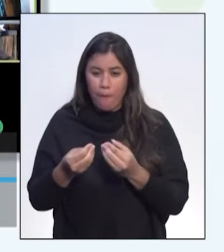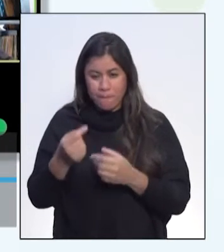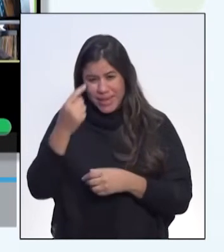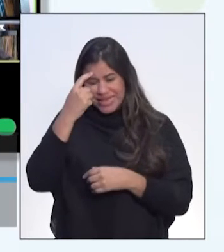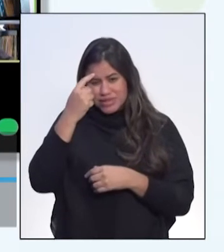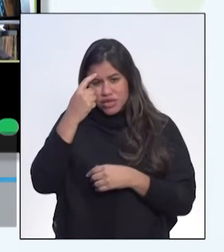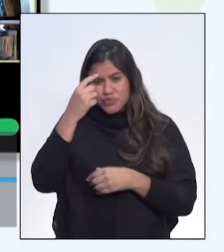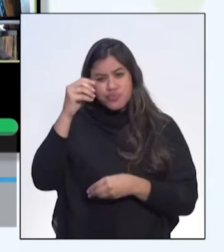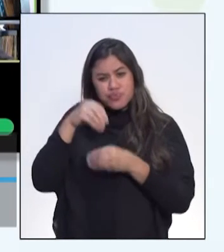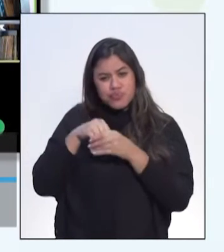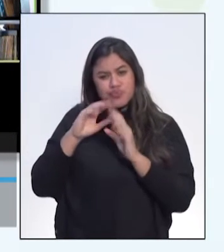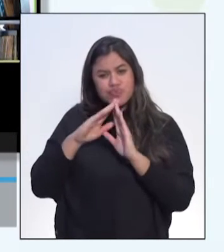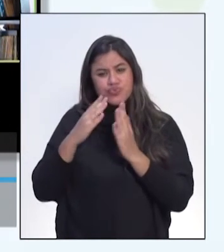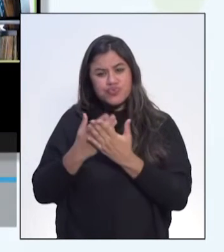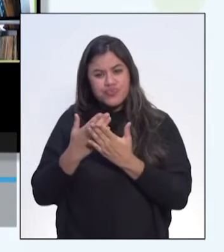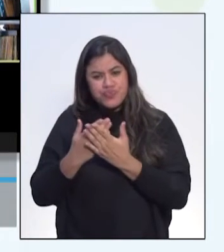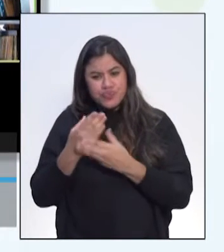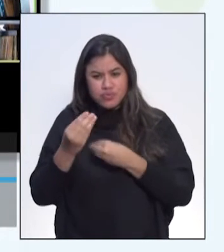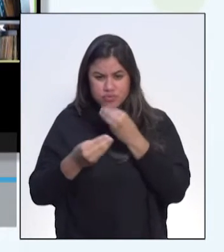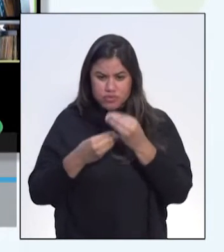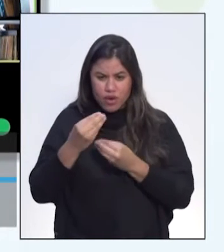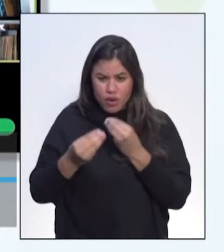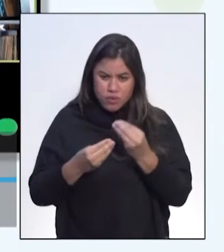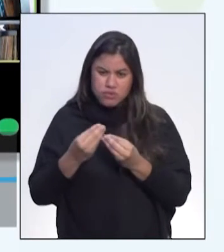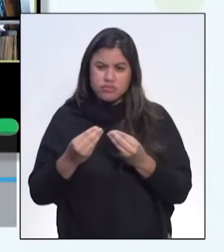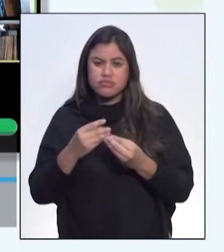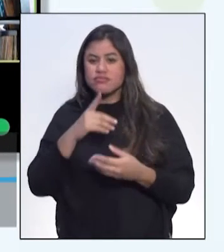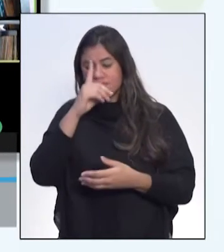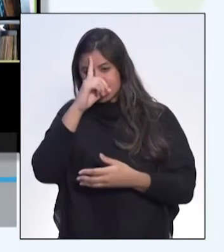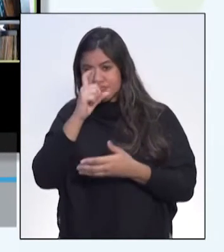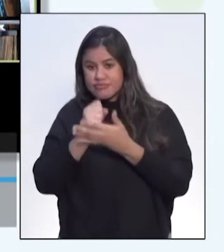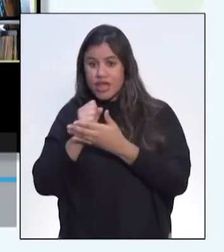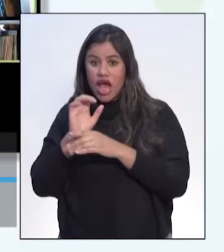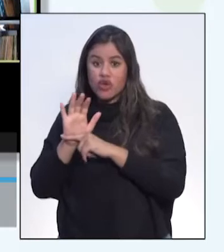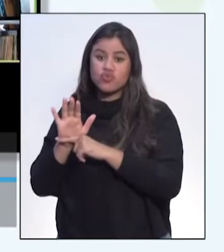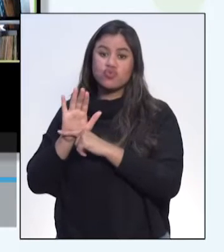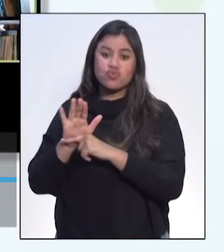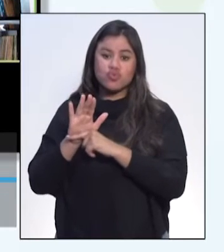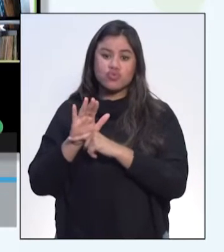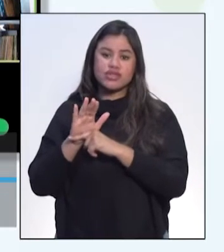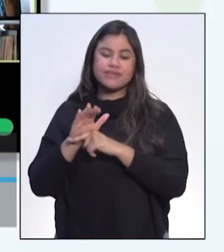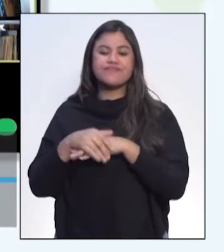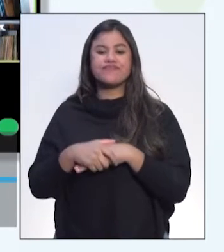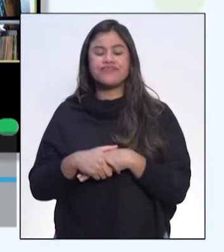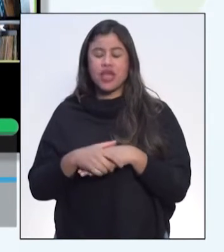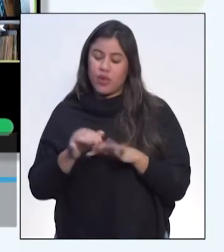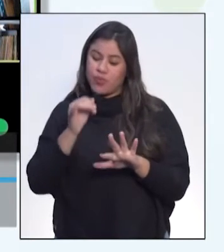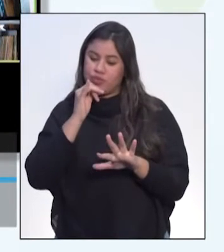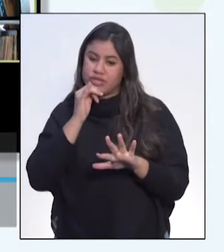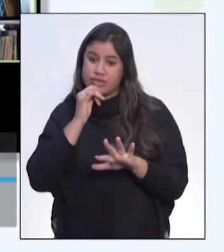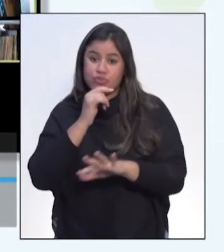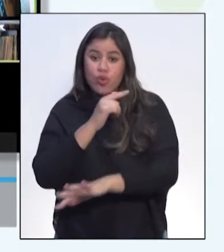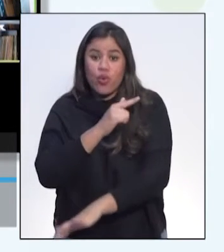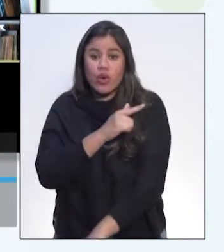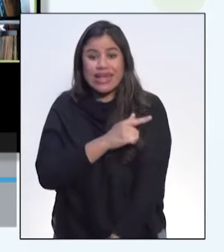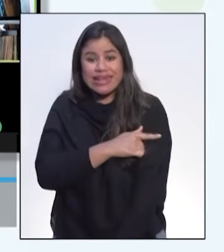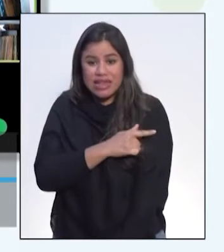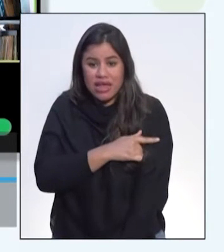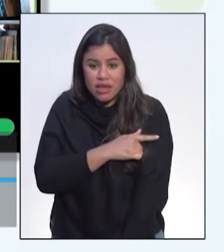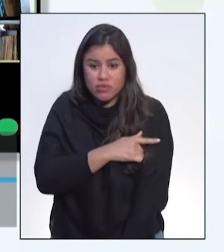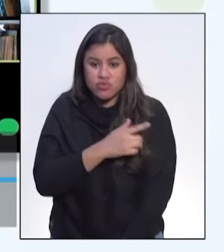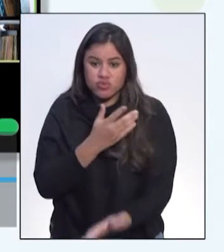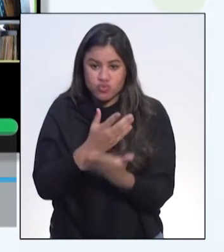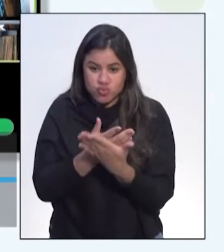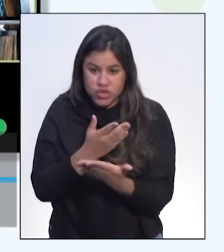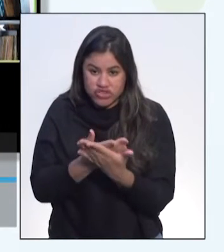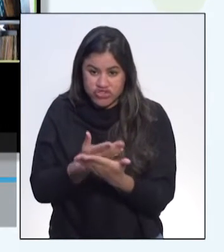escolar, como que eles podem participar mais dessas tomadas de decisão? Porque participar de uma chapa de um grêmio estudantil é uma